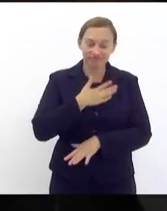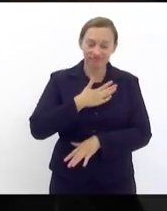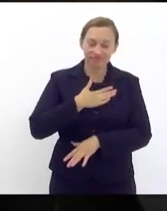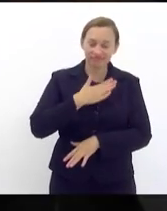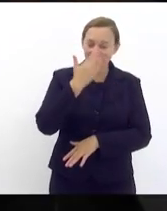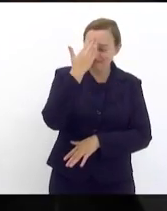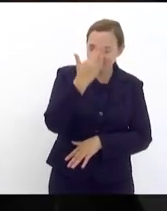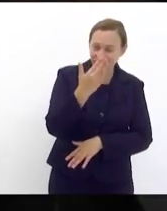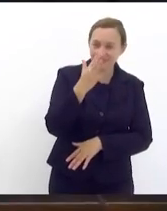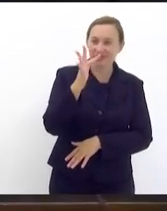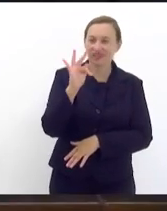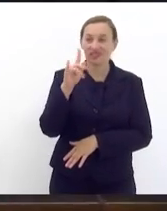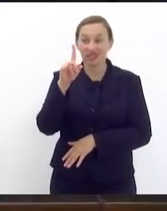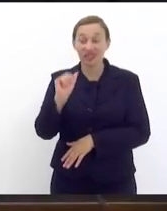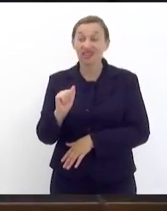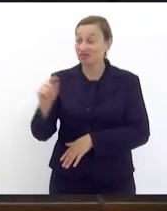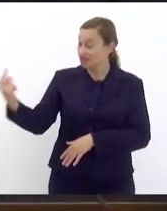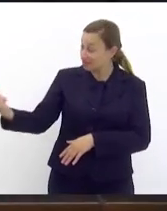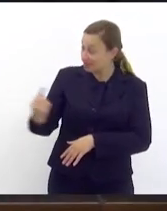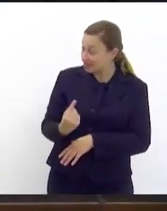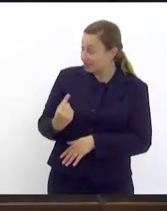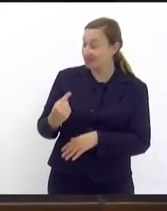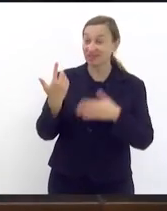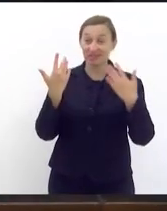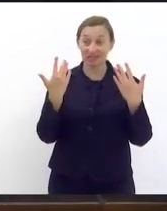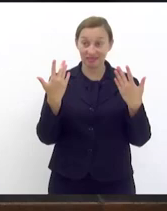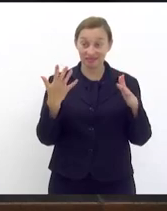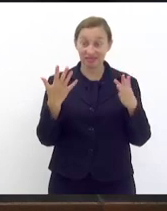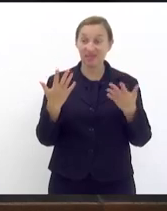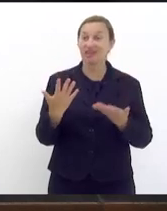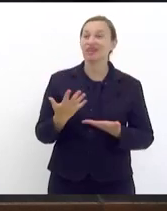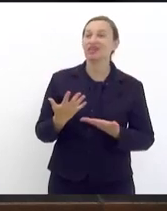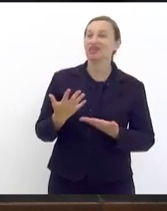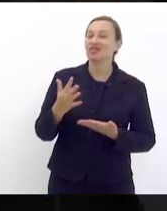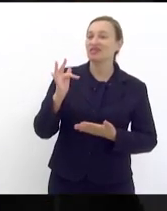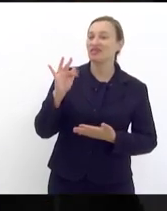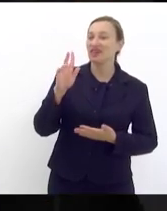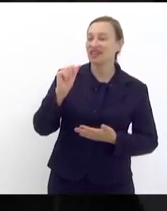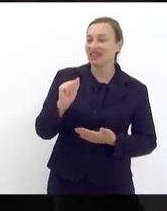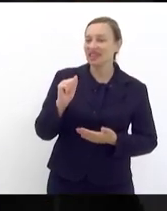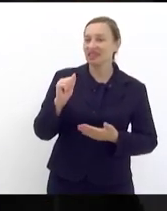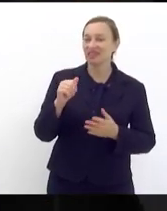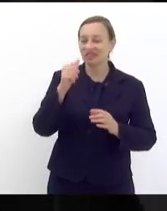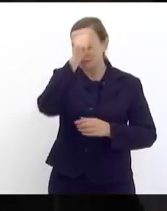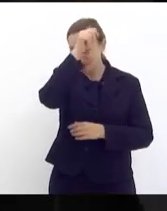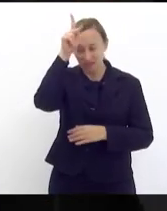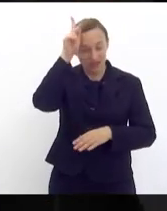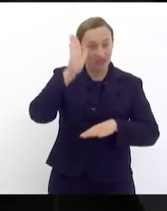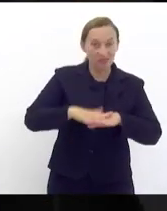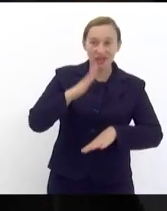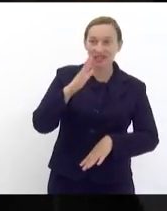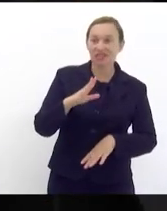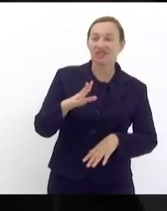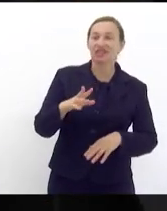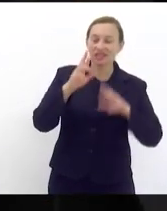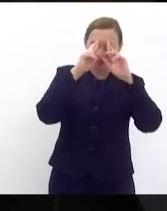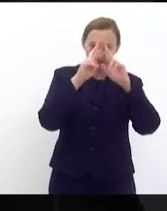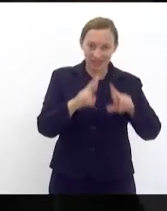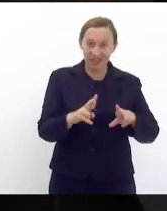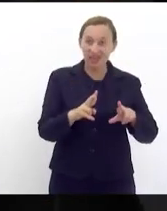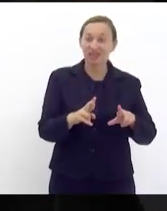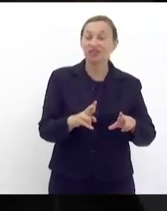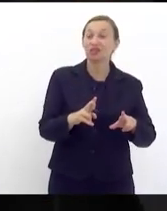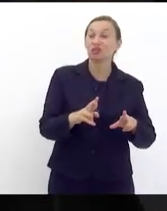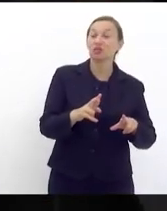muito obrigado por você vir aqui me prestigiar. Fernanda é uma das prefeitas mais respeitadas do estado do Rio de Janeiro no meio